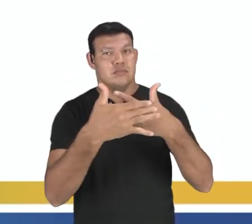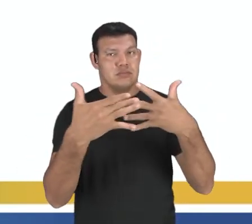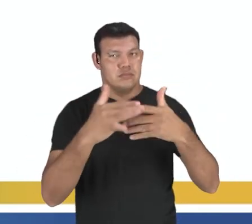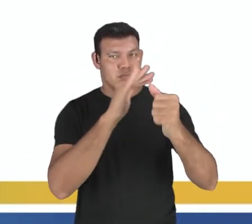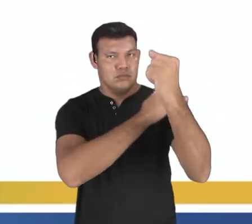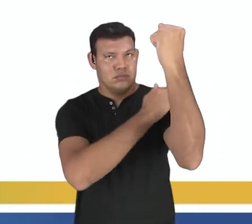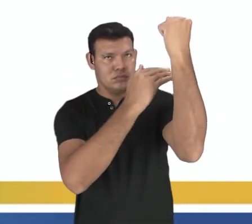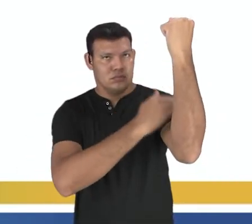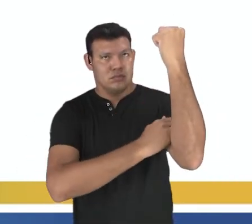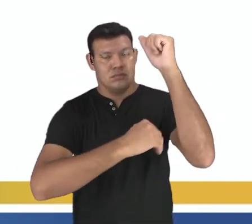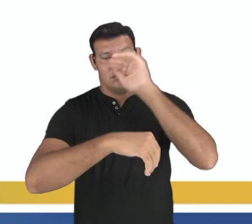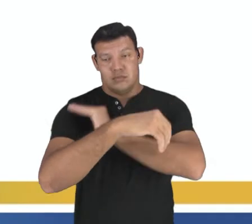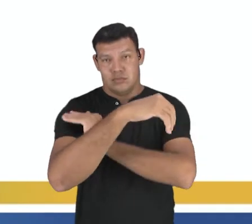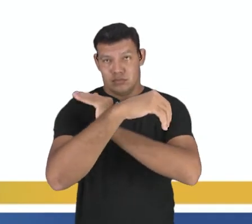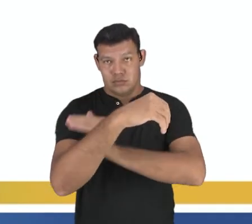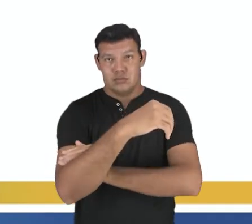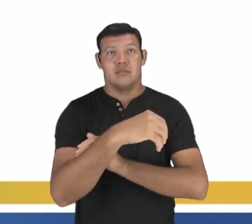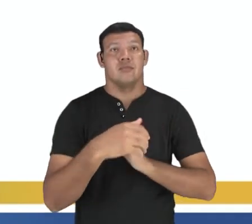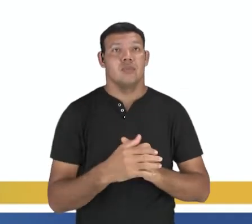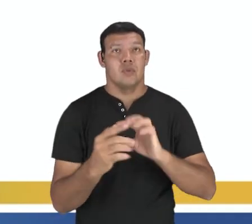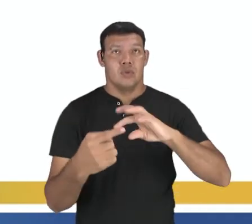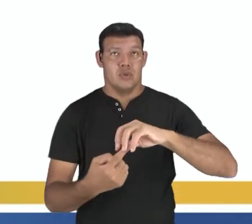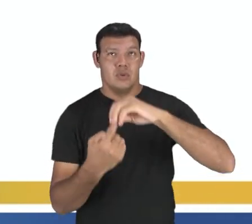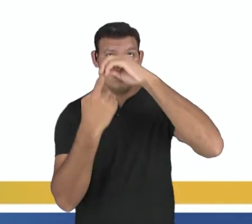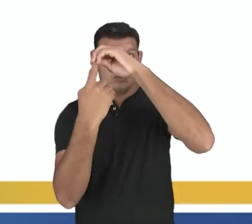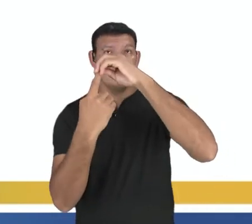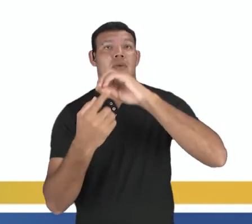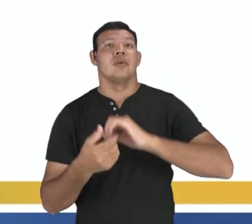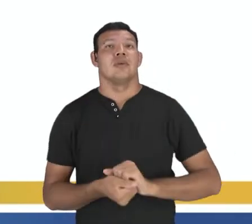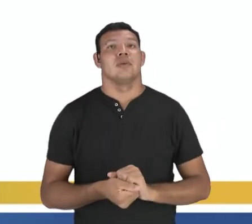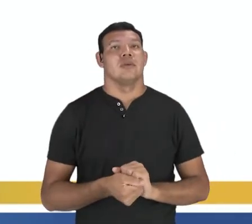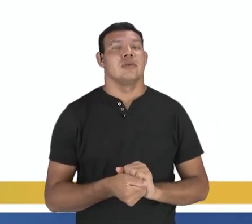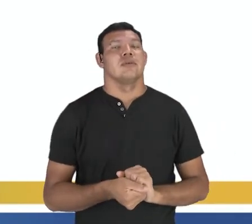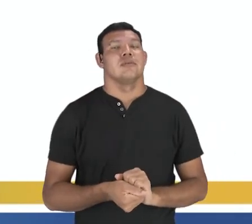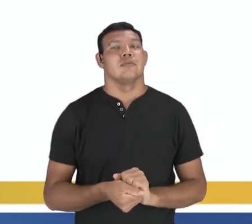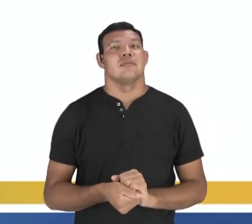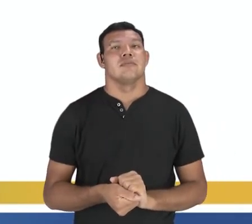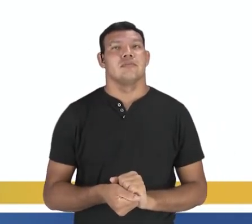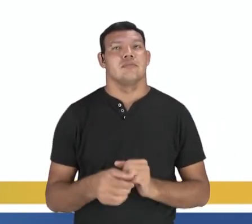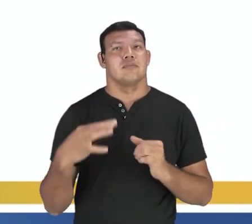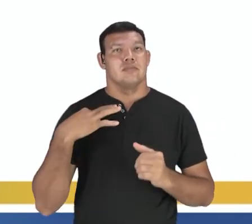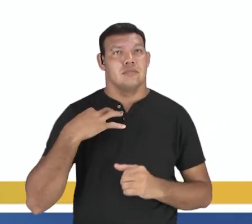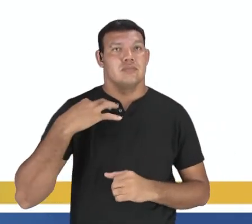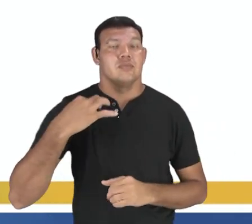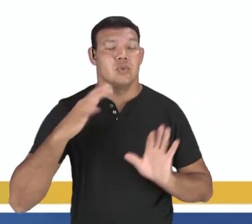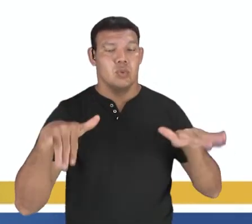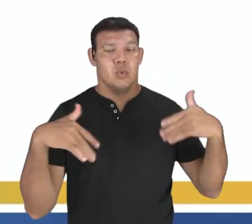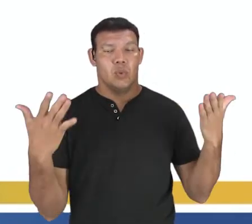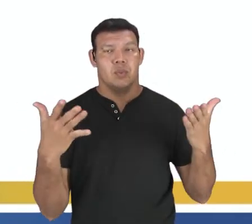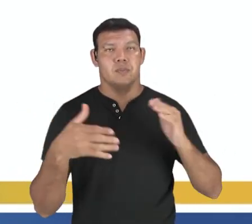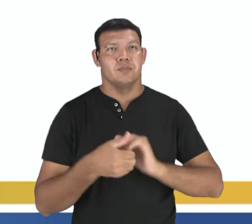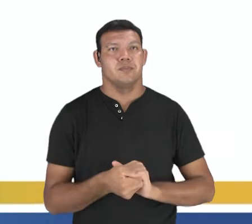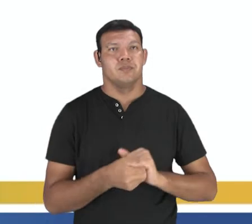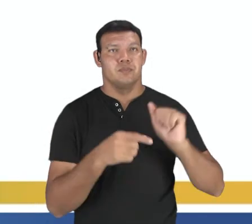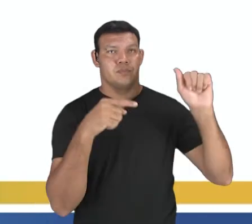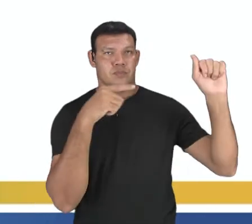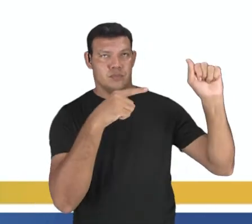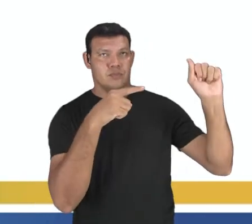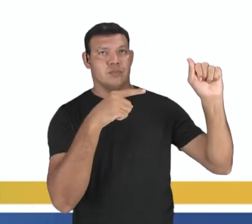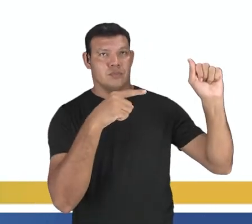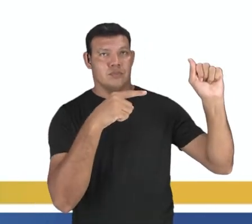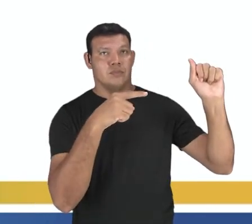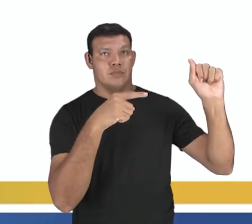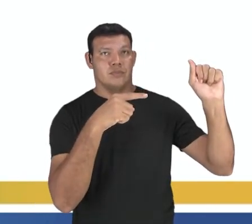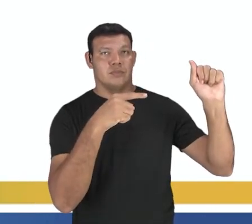muscular. O único músculo que apresenta contração voluntária é o tipo, letra A, estriado